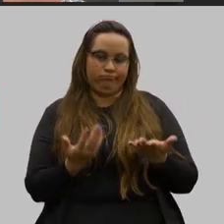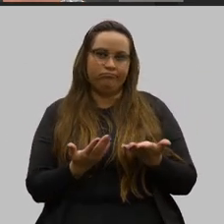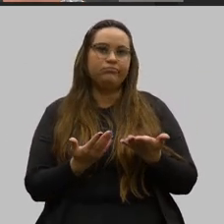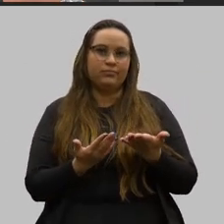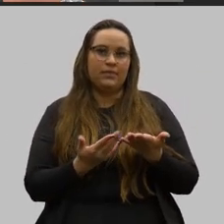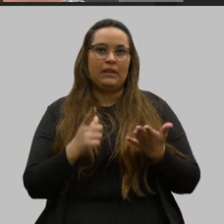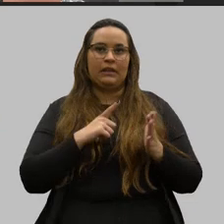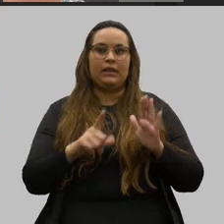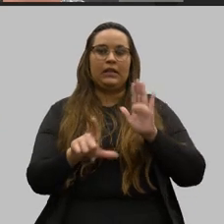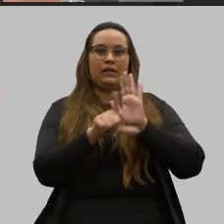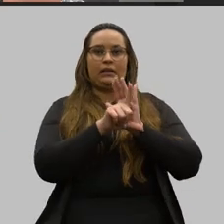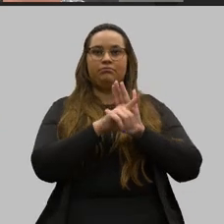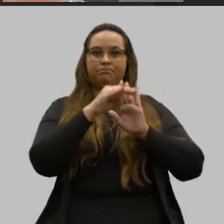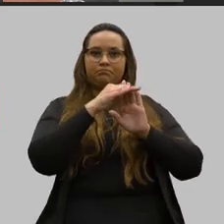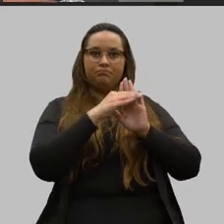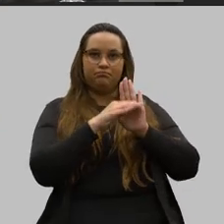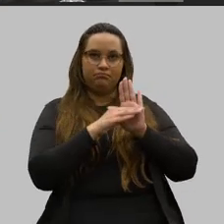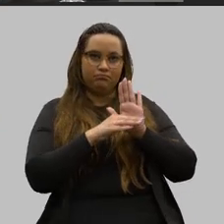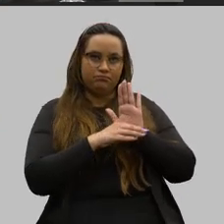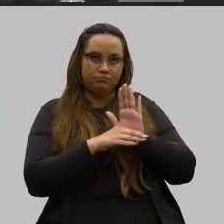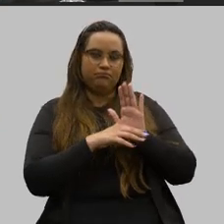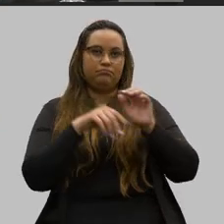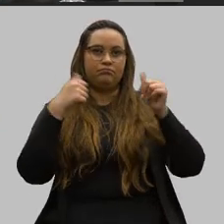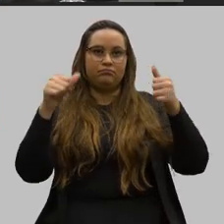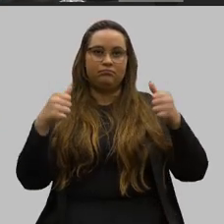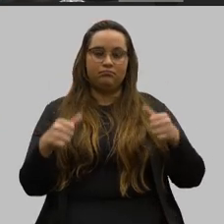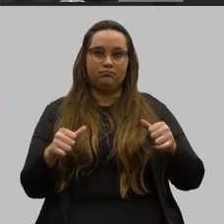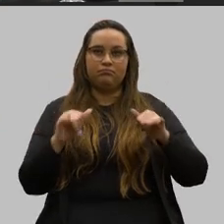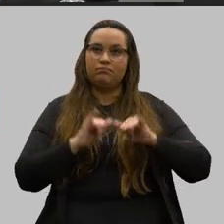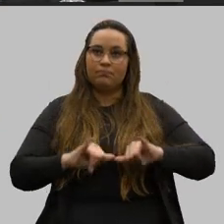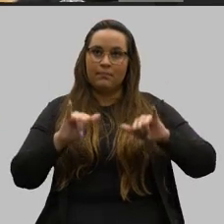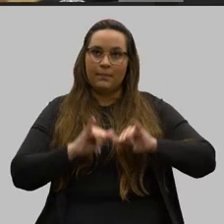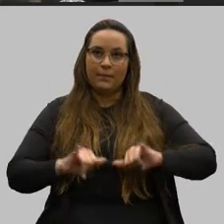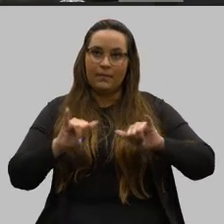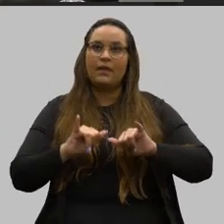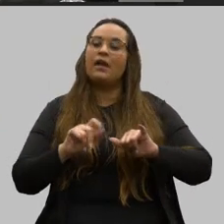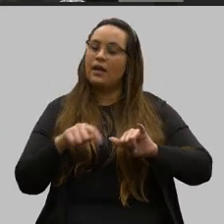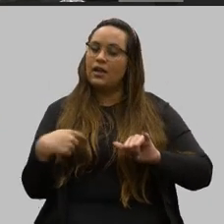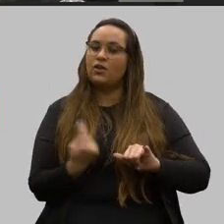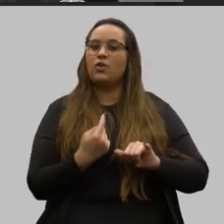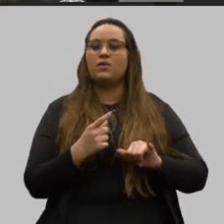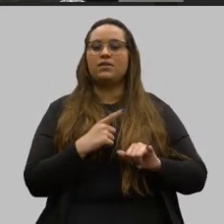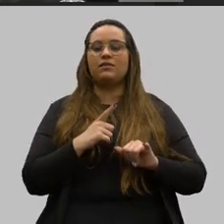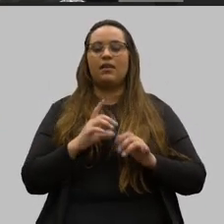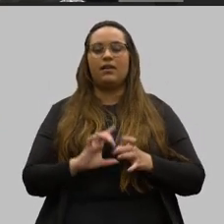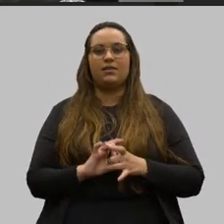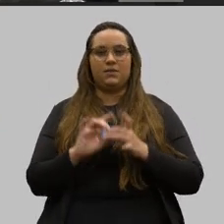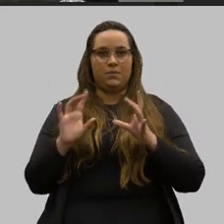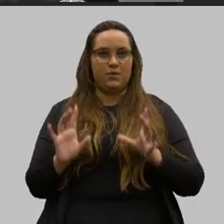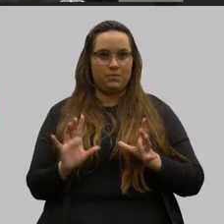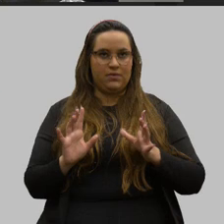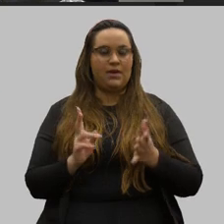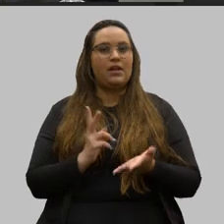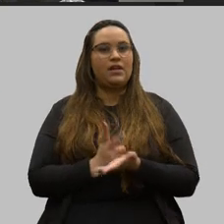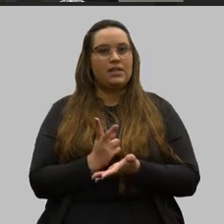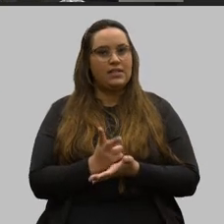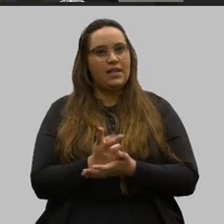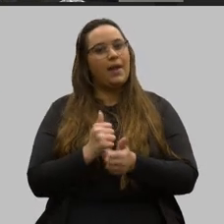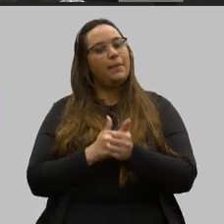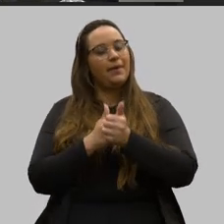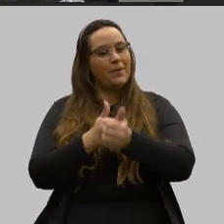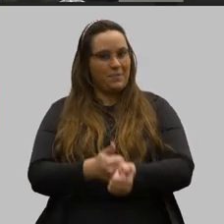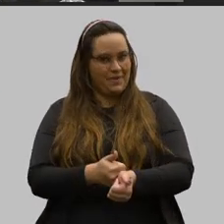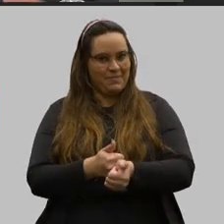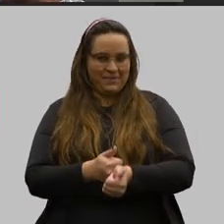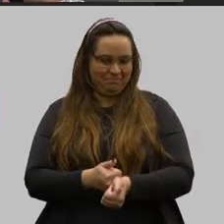da legalidade são baners informativos que a gente disponibiliza e tá sempre em acompanhamento